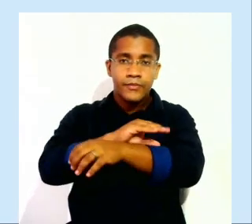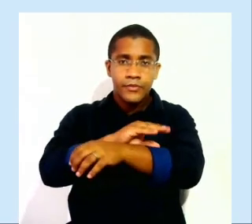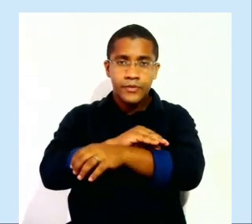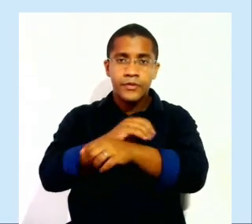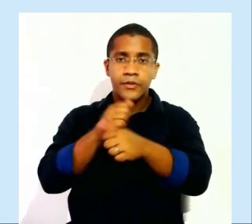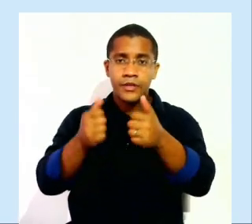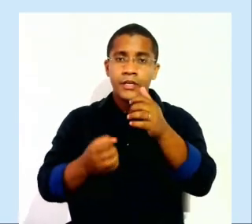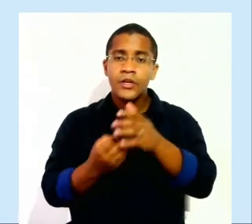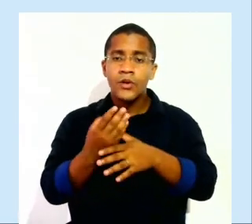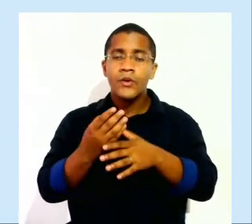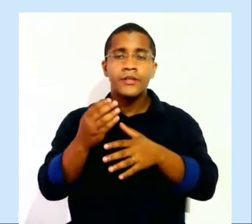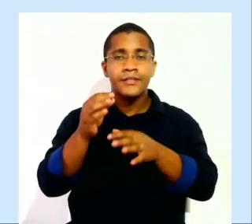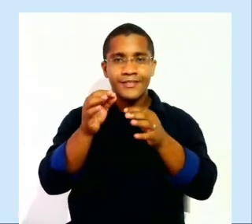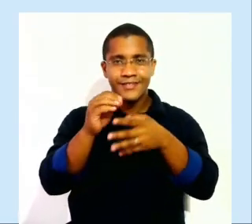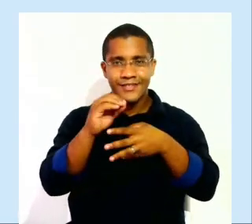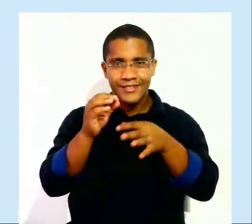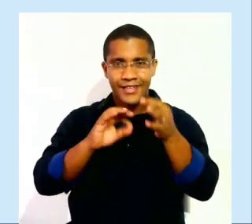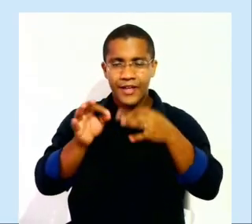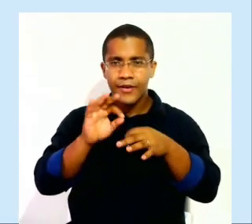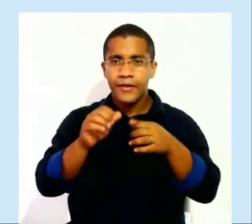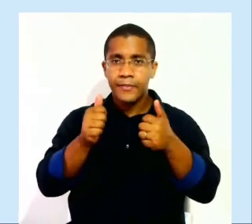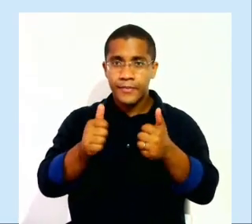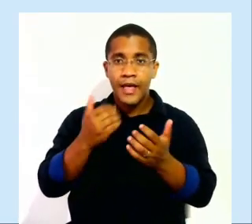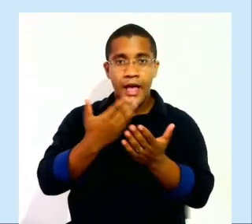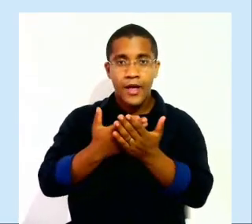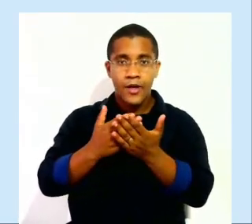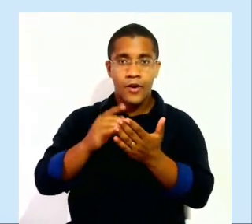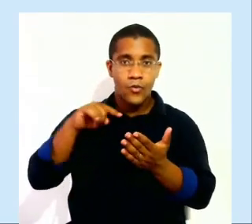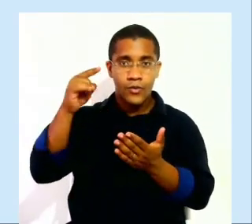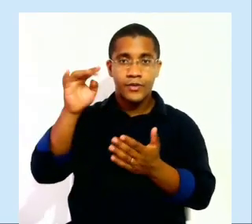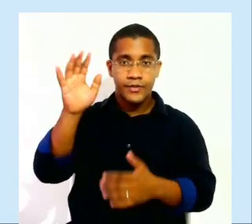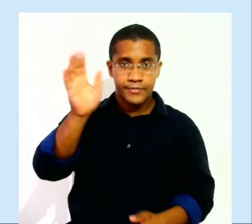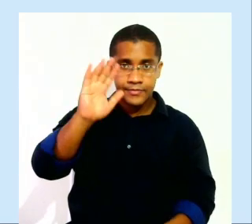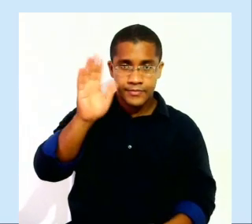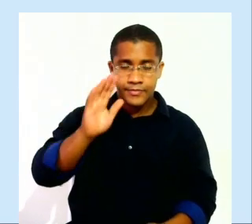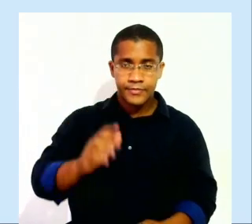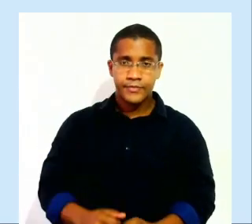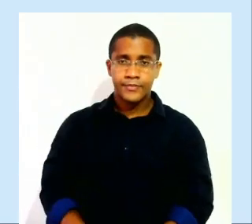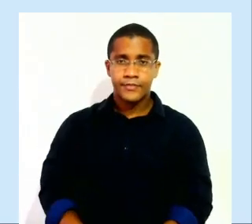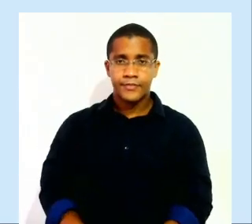muscular, que vão ser formados por nossas células. E até a próxima aula, pessoal.